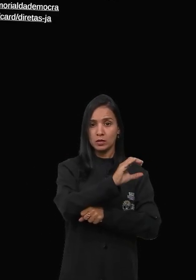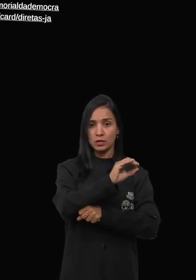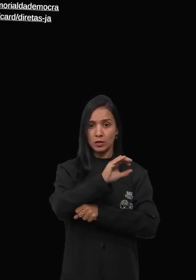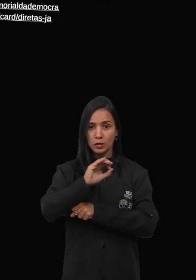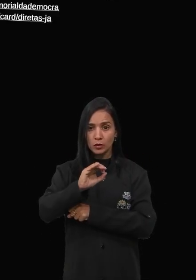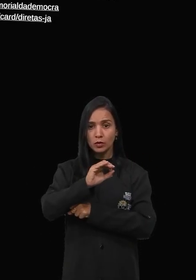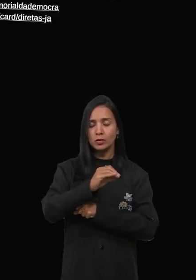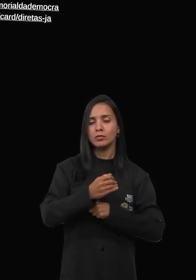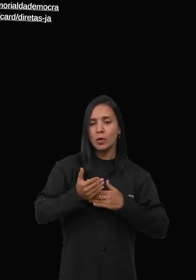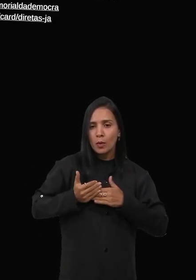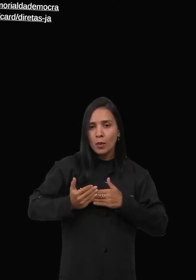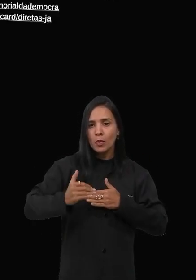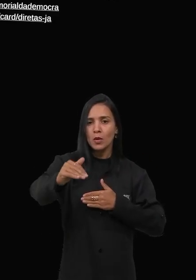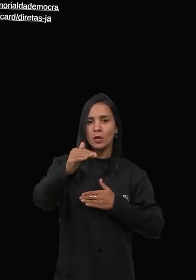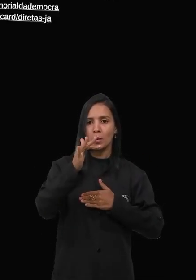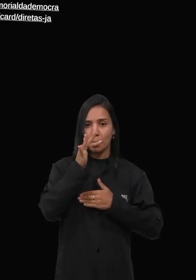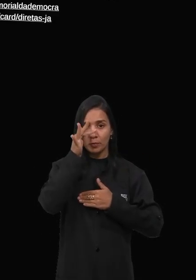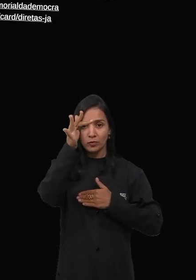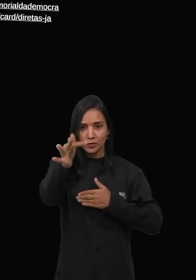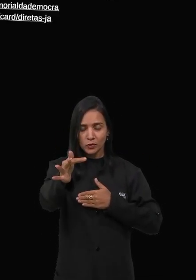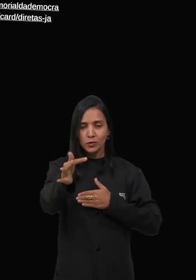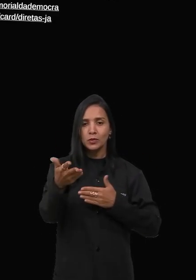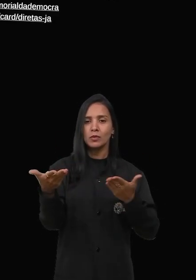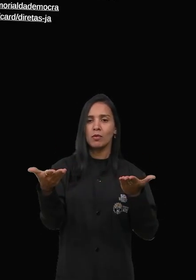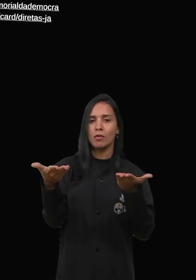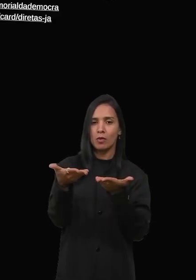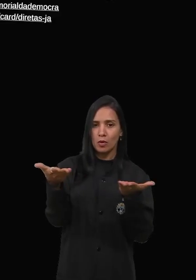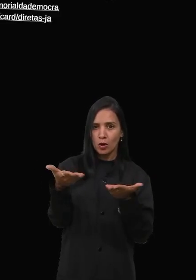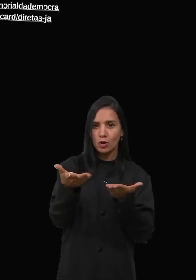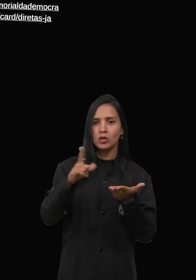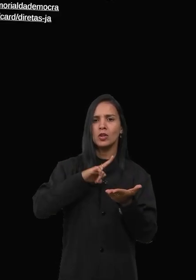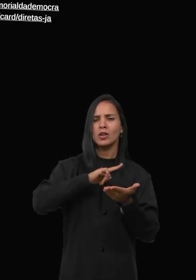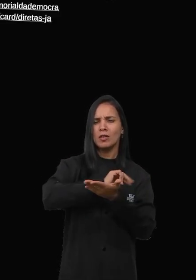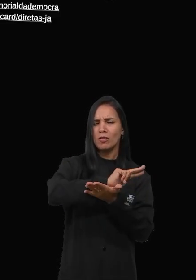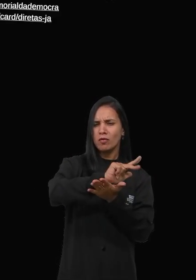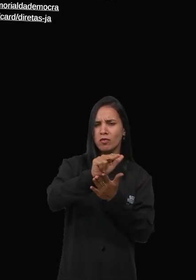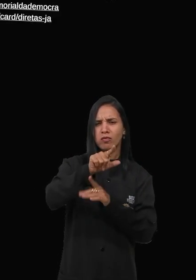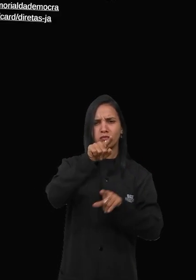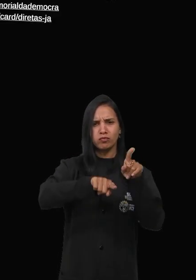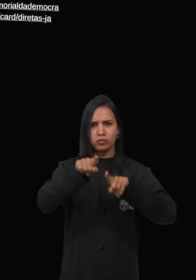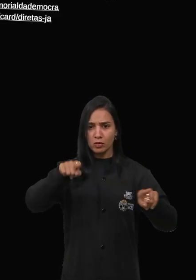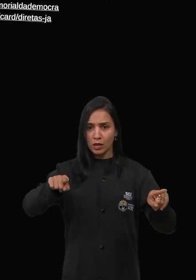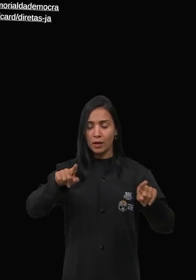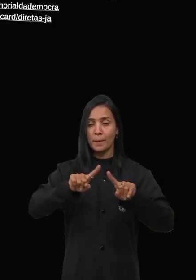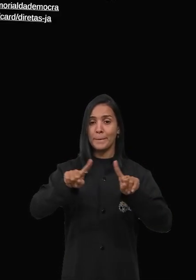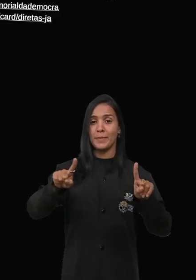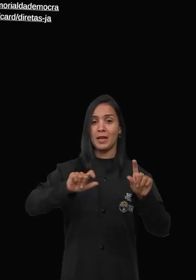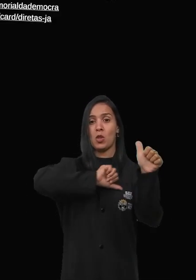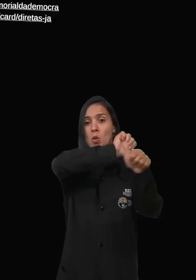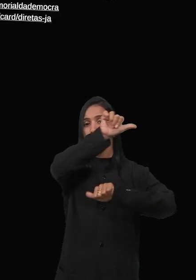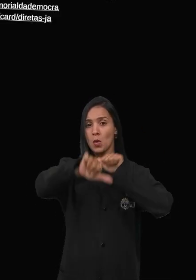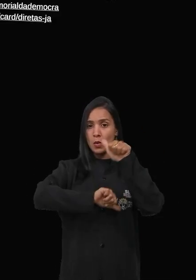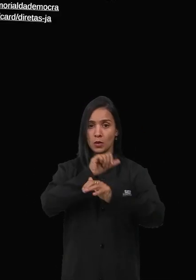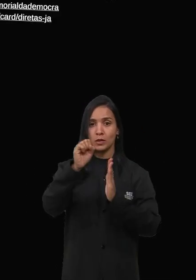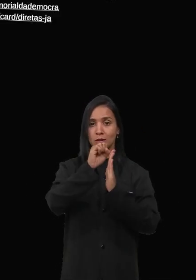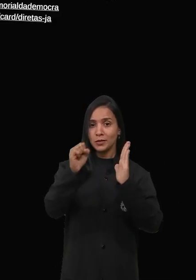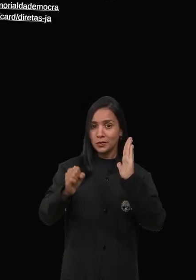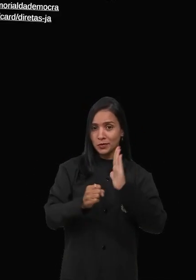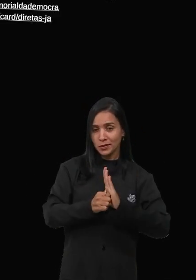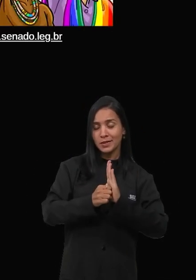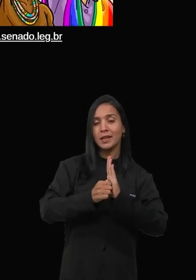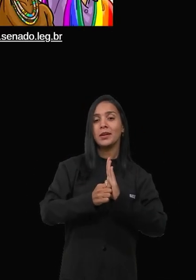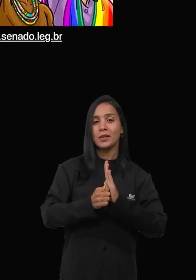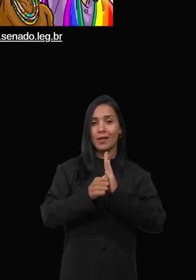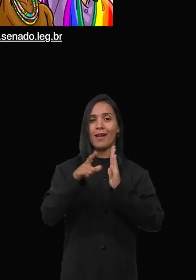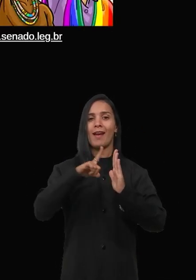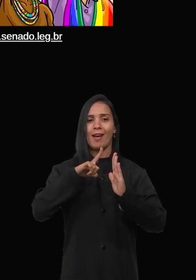as canções já trouxeram muitas críticas sociais e diversidade. E nessa virada de século, gêneros como o rap, o